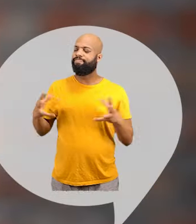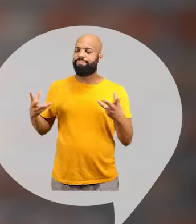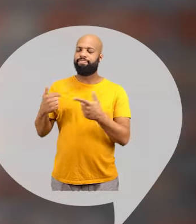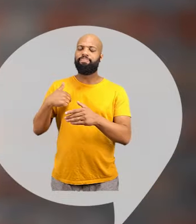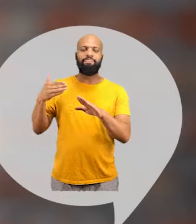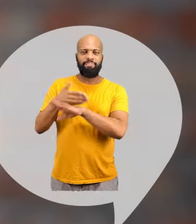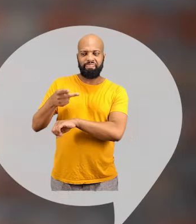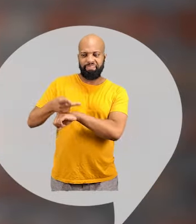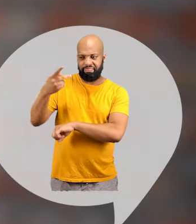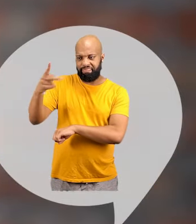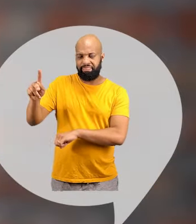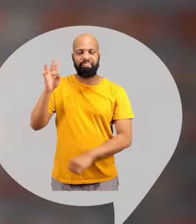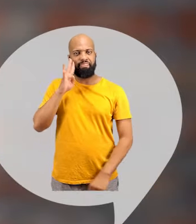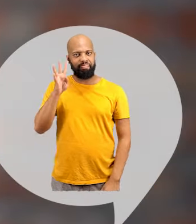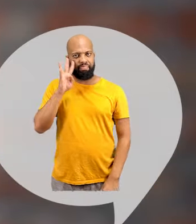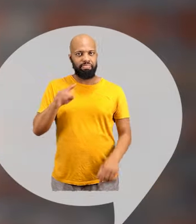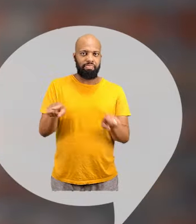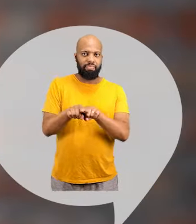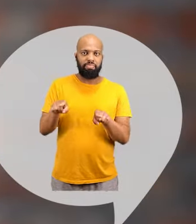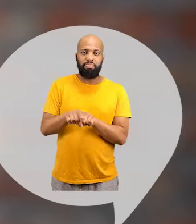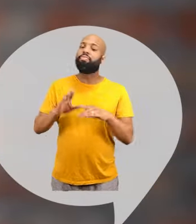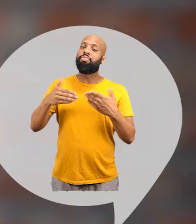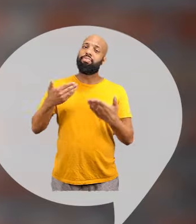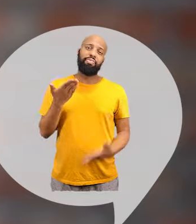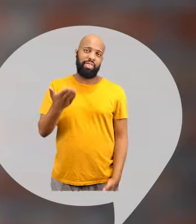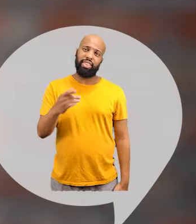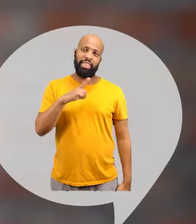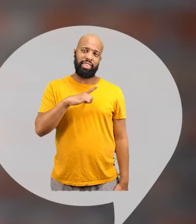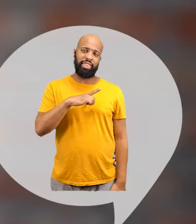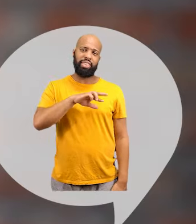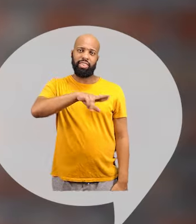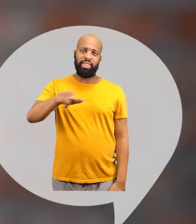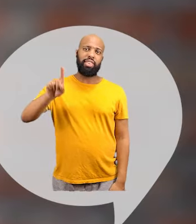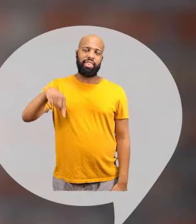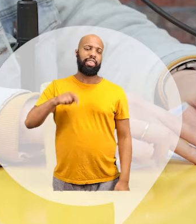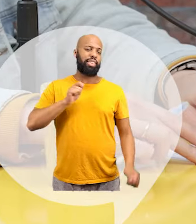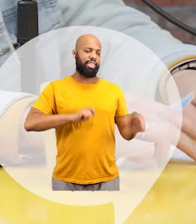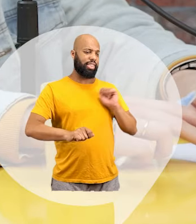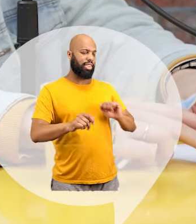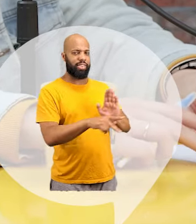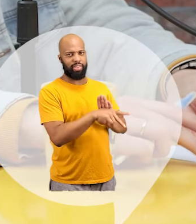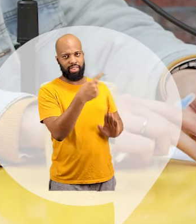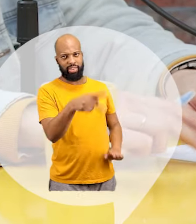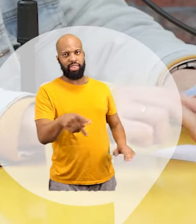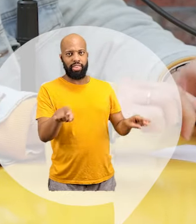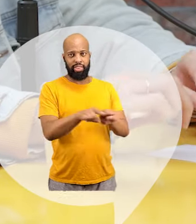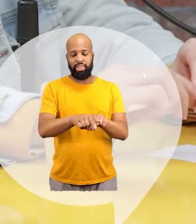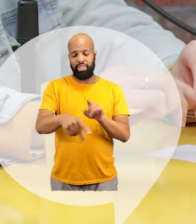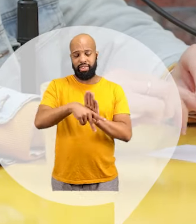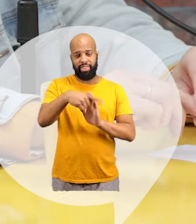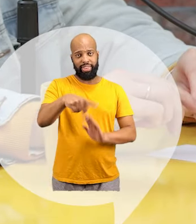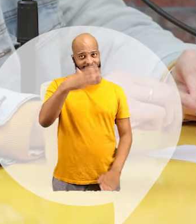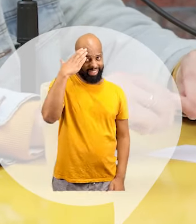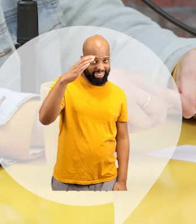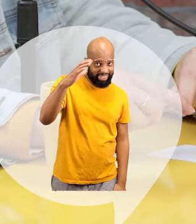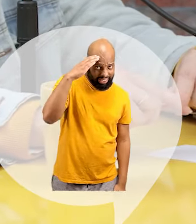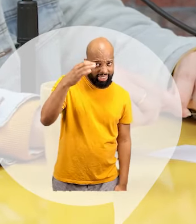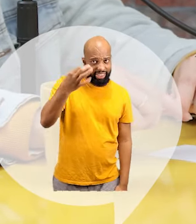é incrível tá muito maneiro é Ah então aí acho que temos algumas recomendações da sociedade